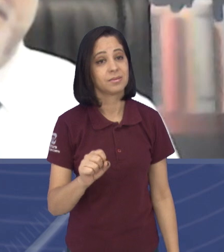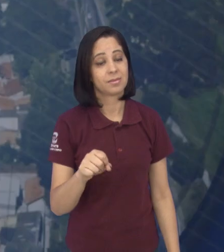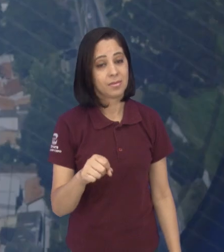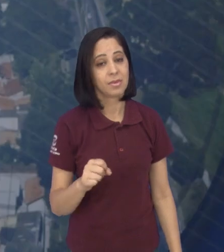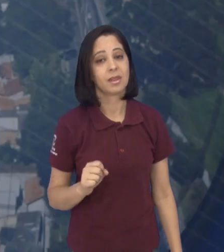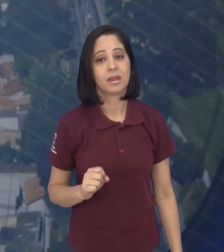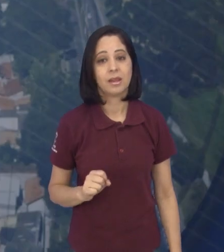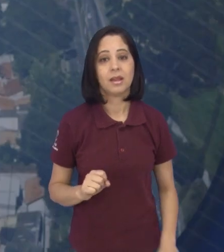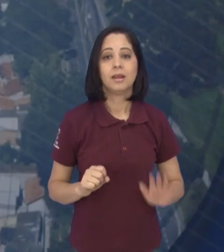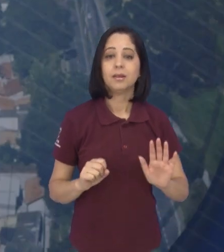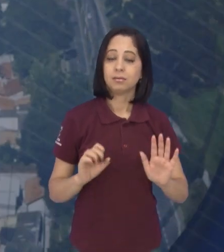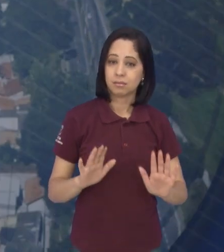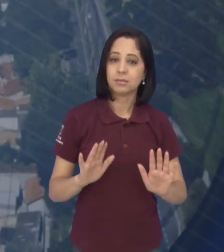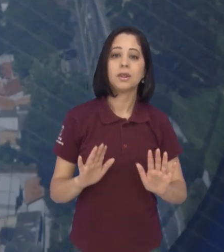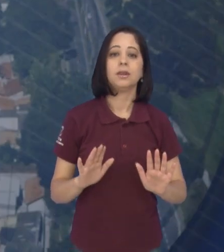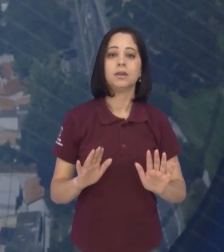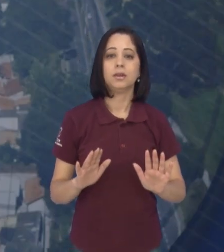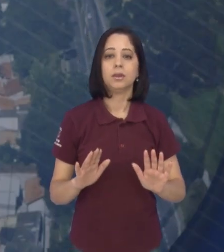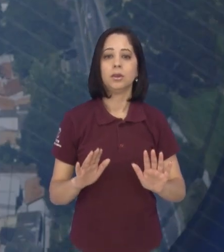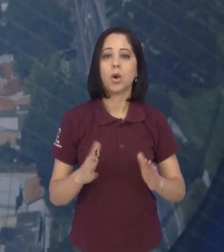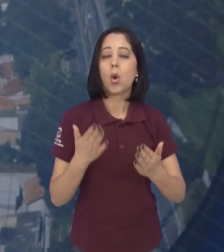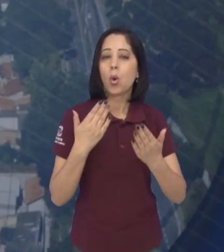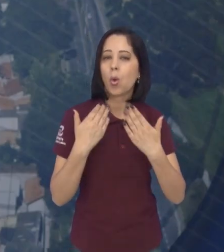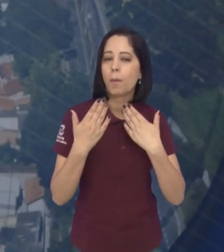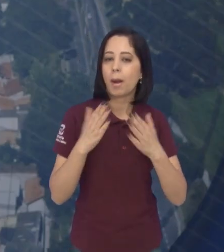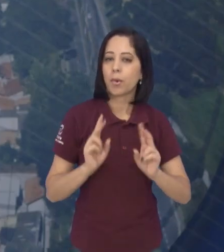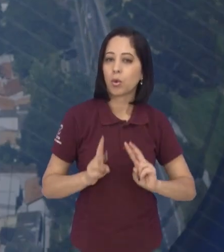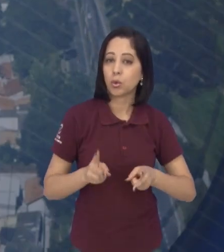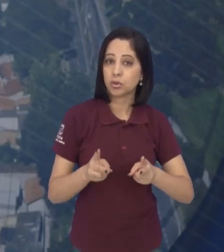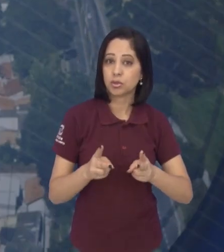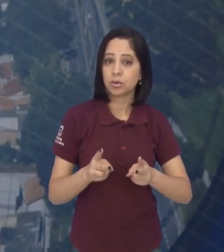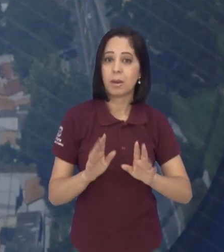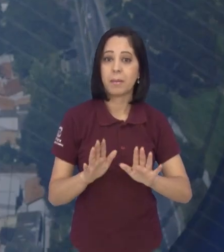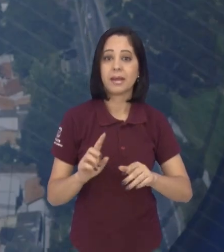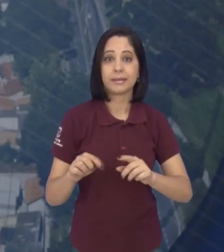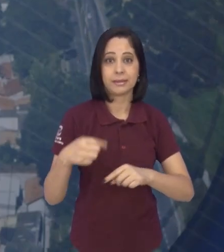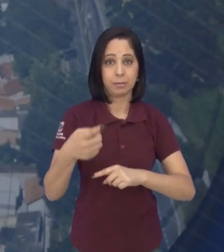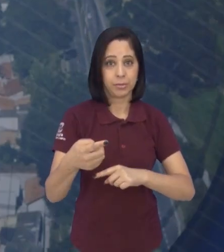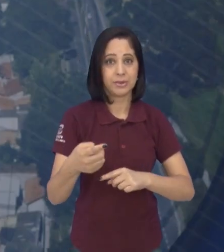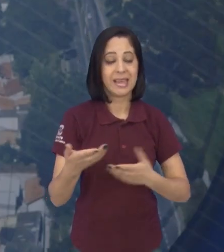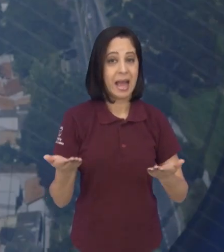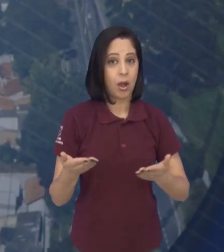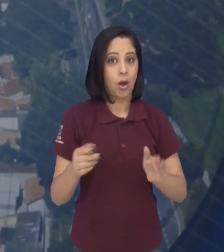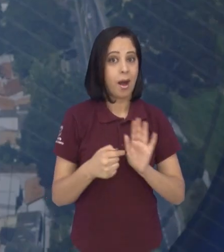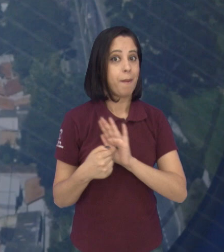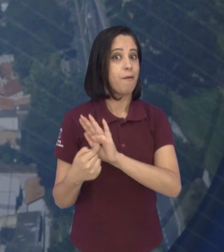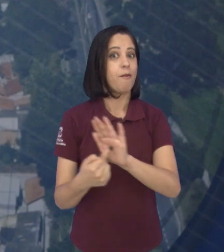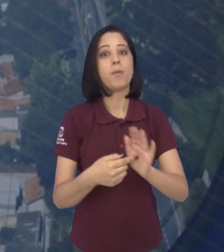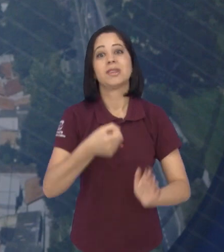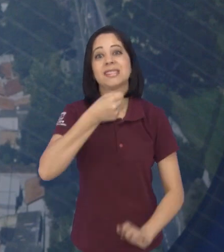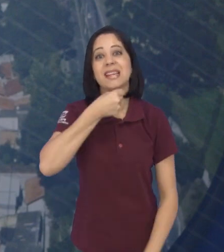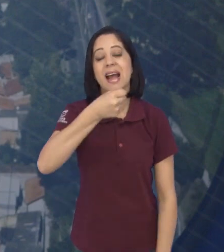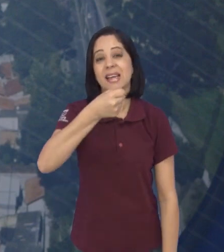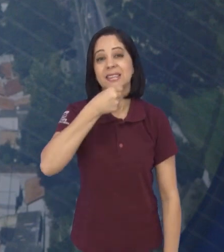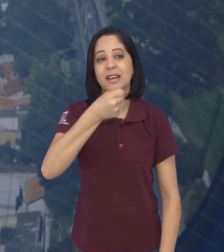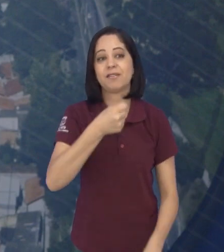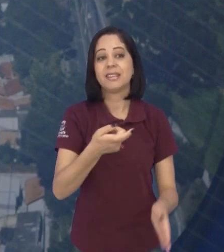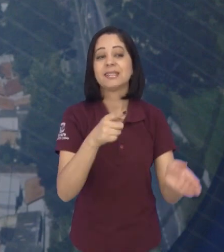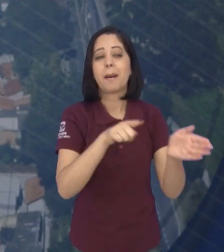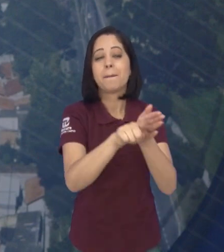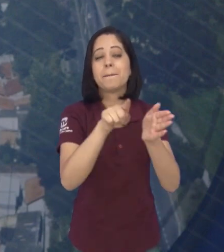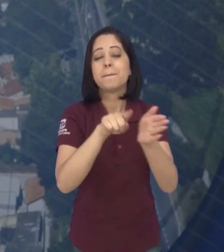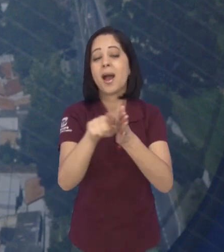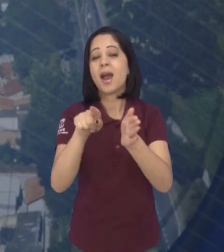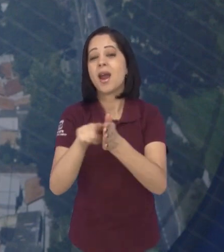Bom, antes da gente dar sequência, então, nesse assunto, olha só. A Ellen Camargo foi às ruas para saber se as pessoas